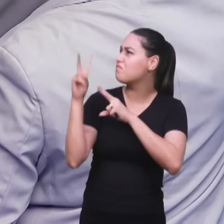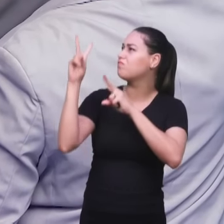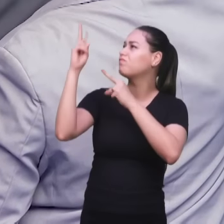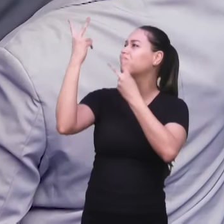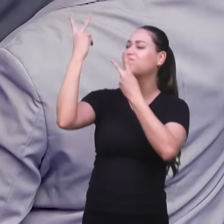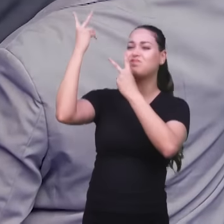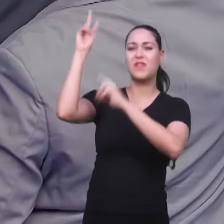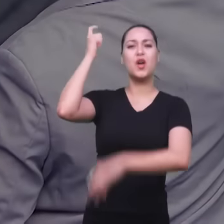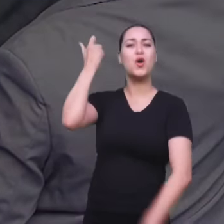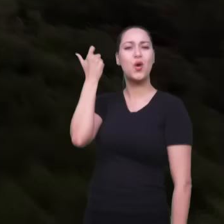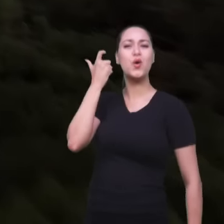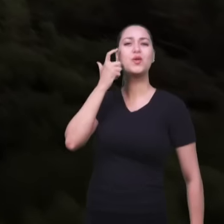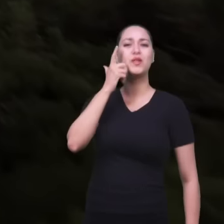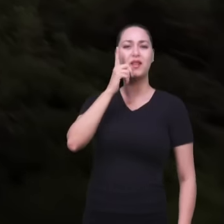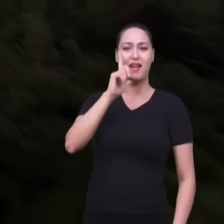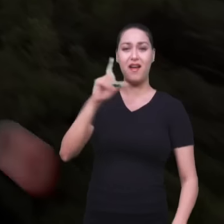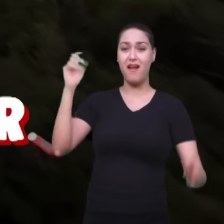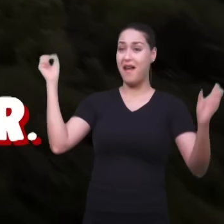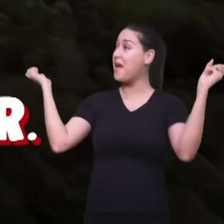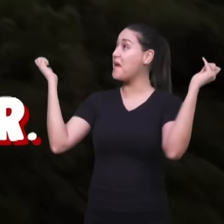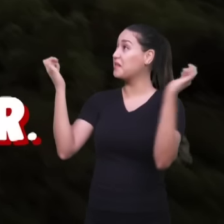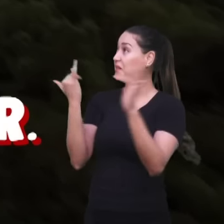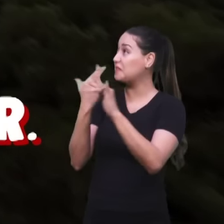Glorifico a Deus